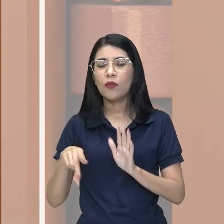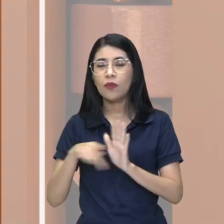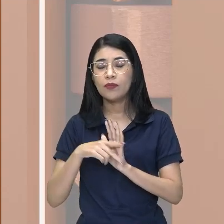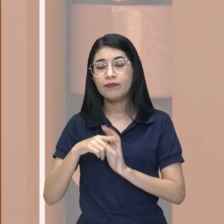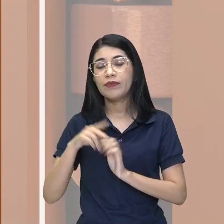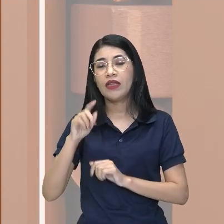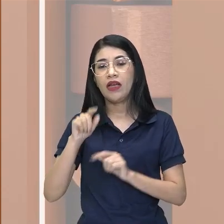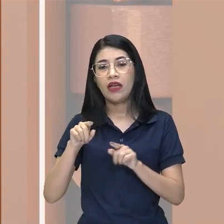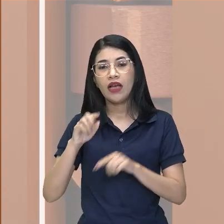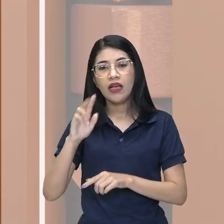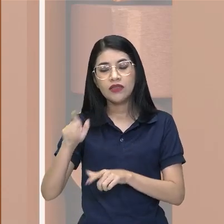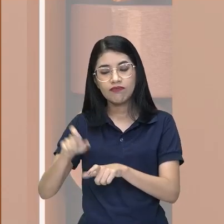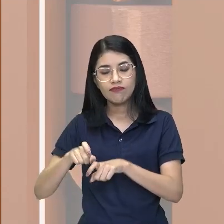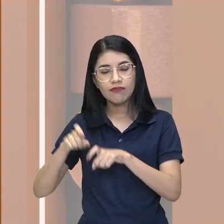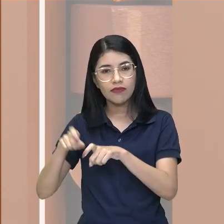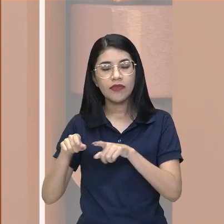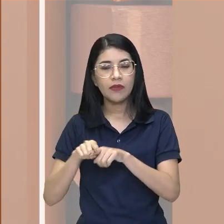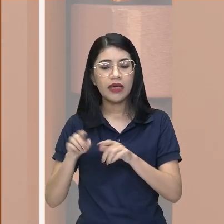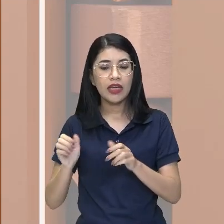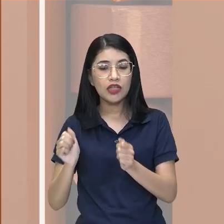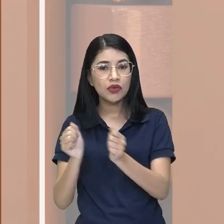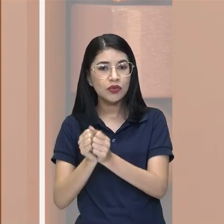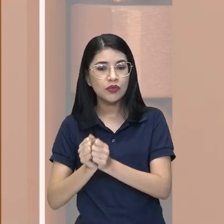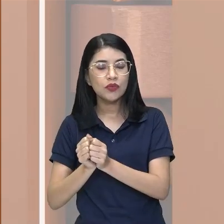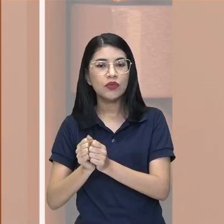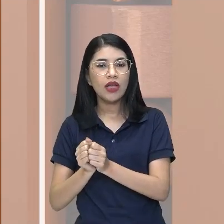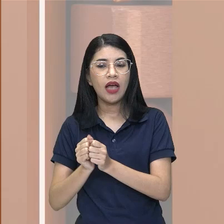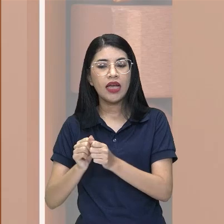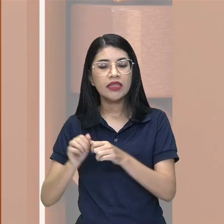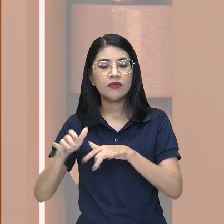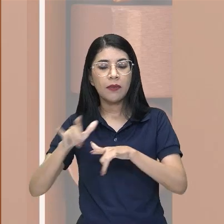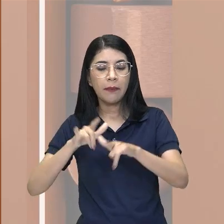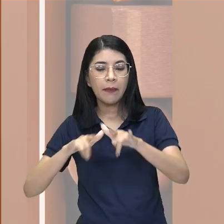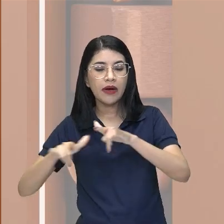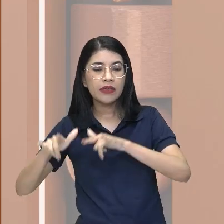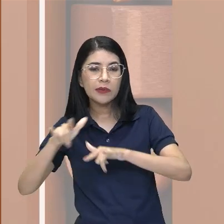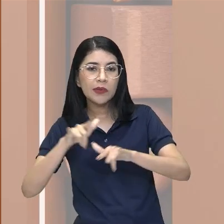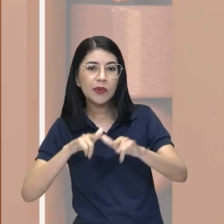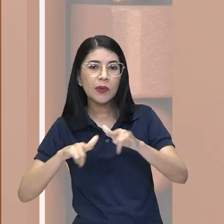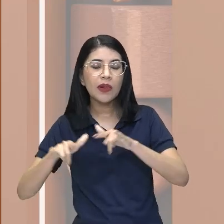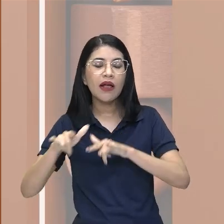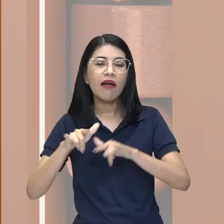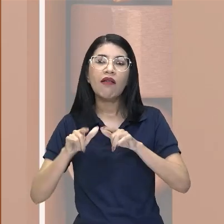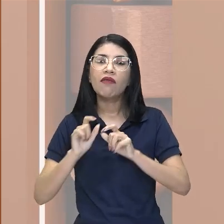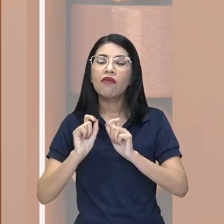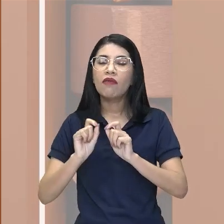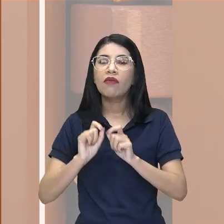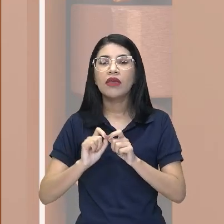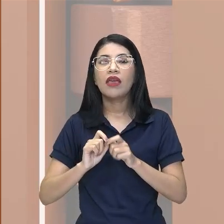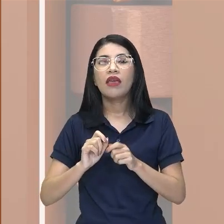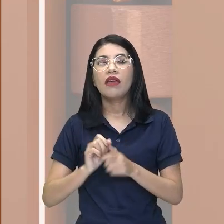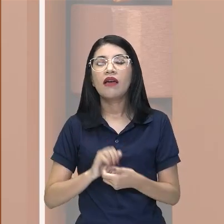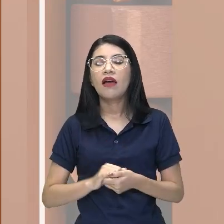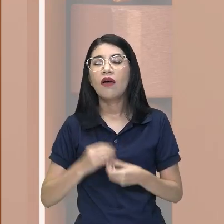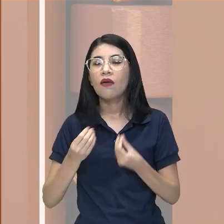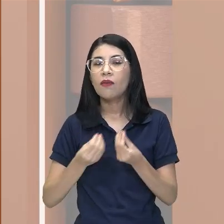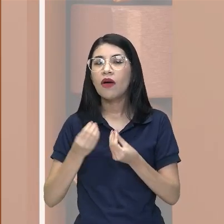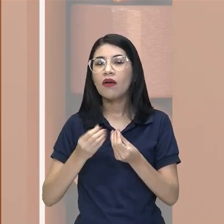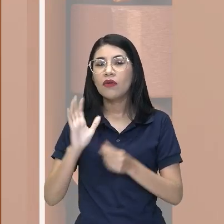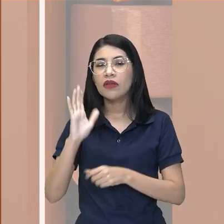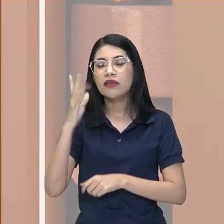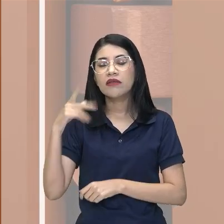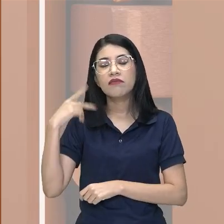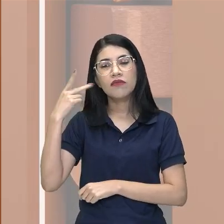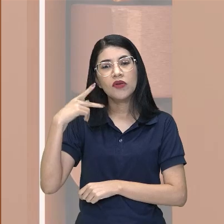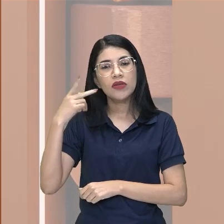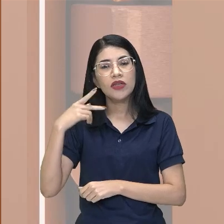com outros coronéis e, de certa forma, vai manipular ou monopolizar toda a questão política do Brasil